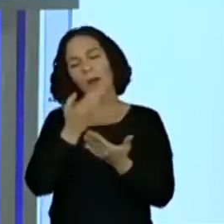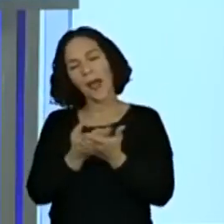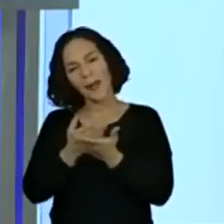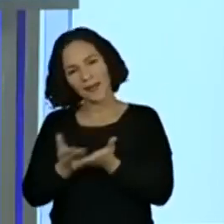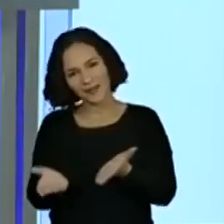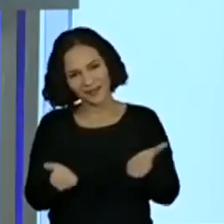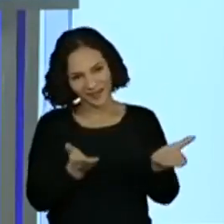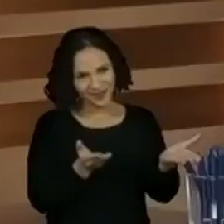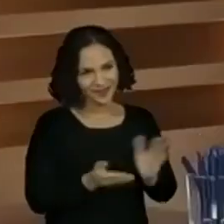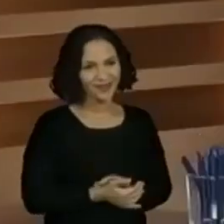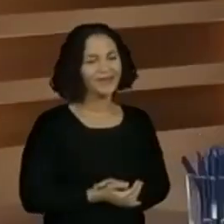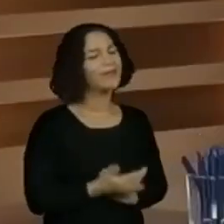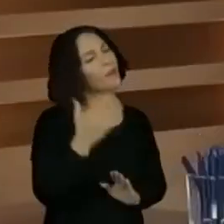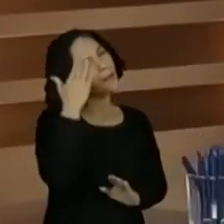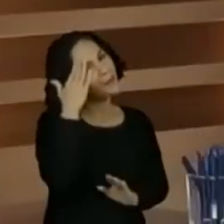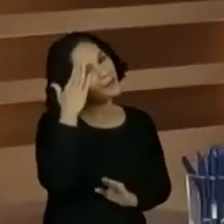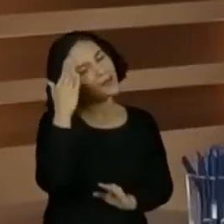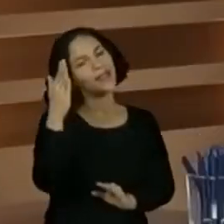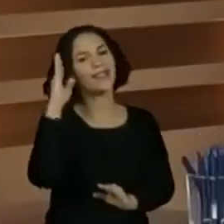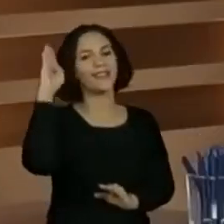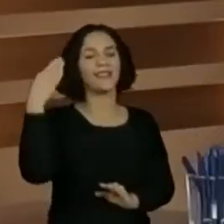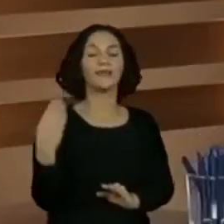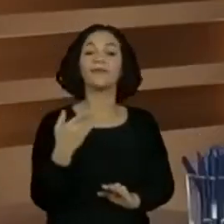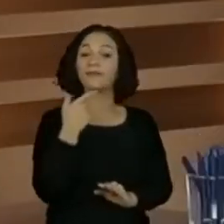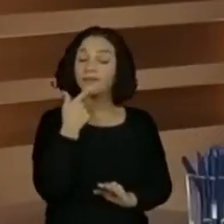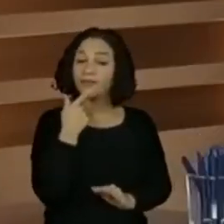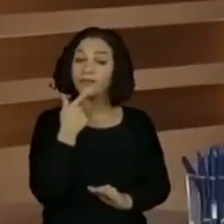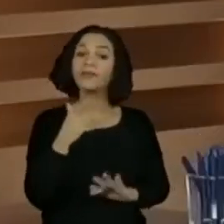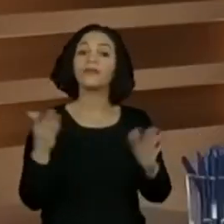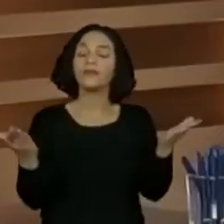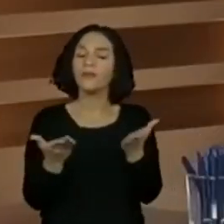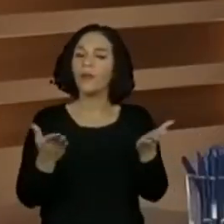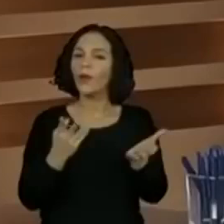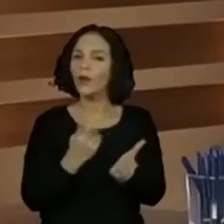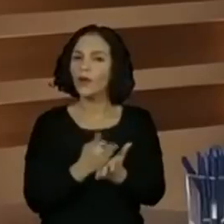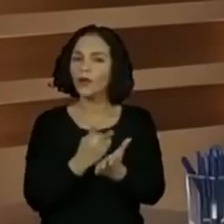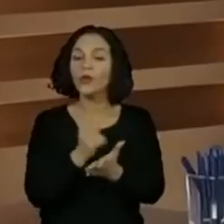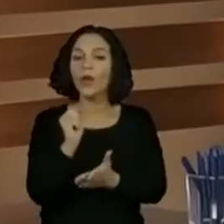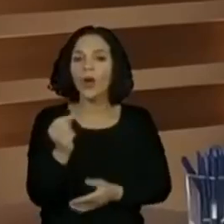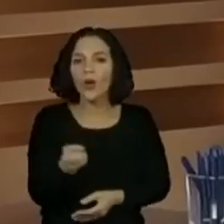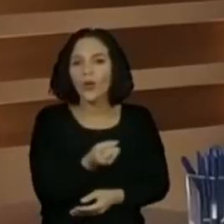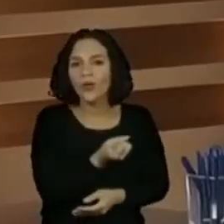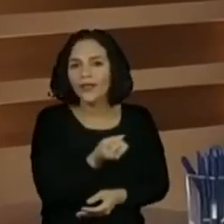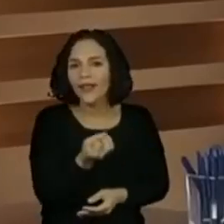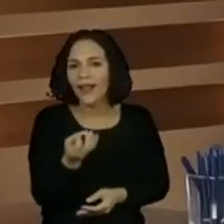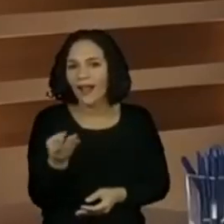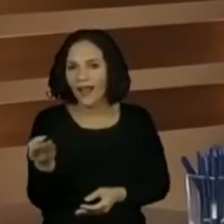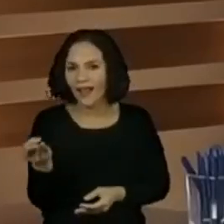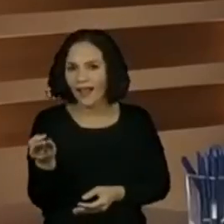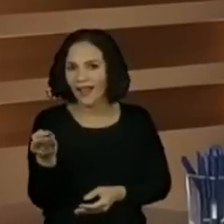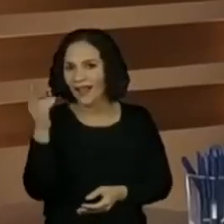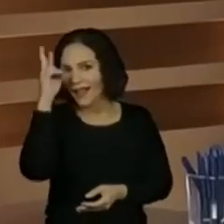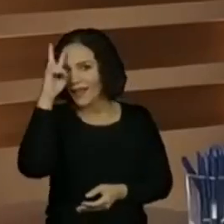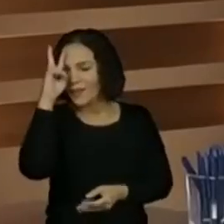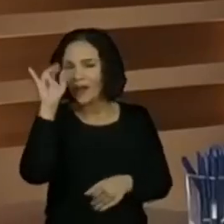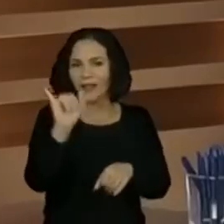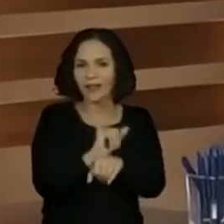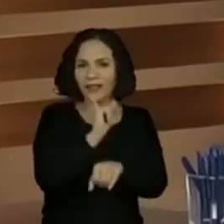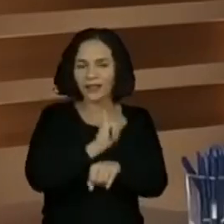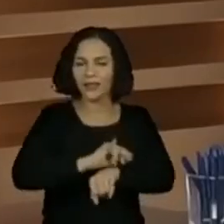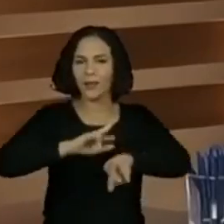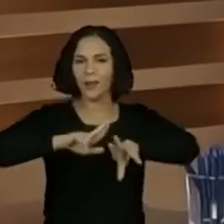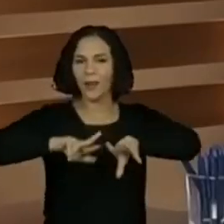boa aula! Obrigada, professora Kelly. Turminha, nós vamos continuar hoje contando, trabalhando com aquelas diferentes estratégias